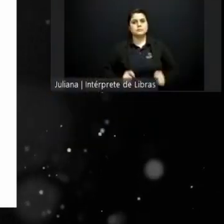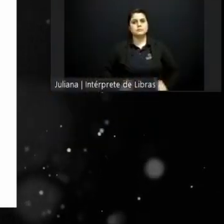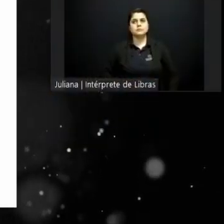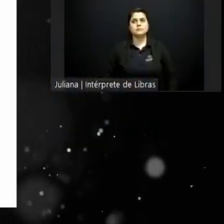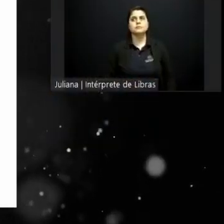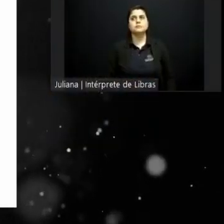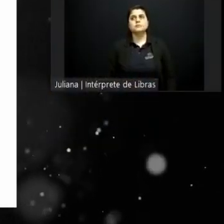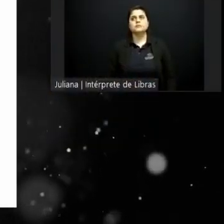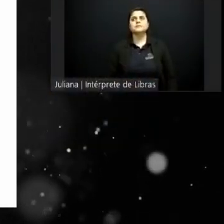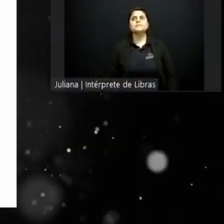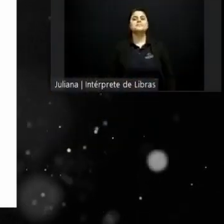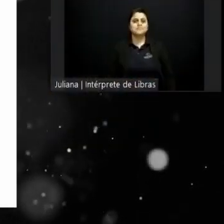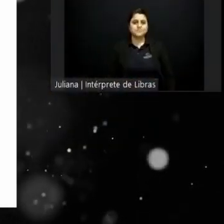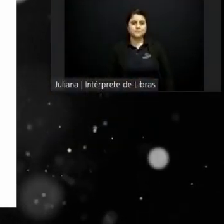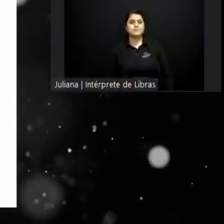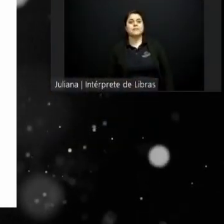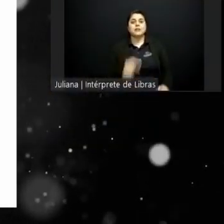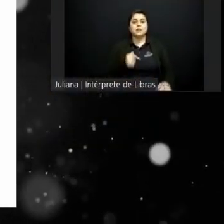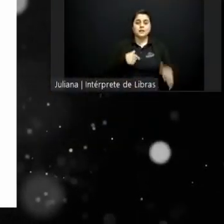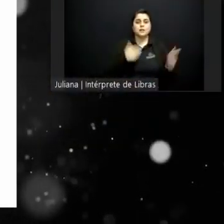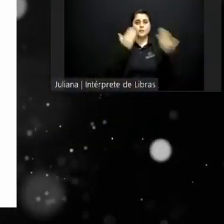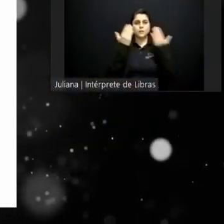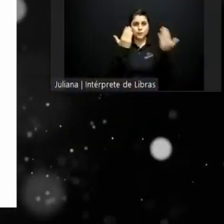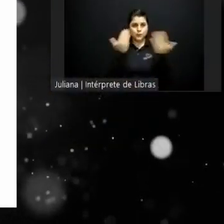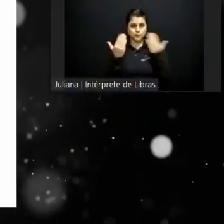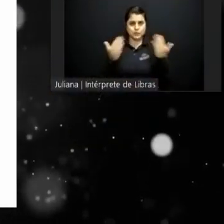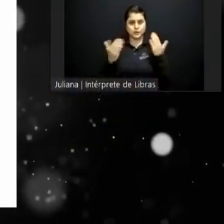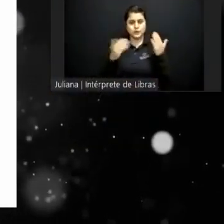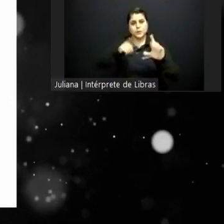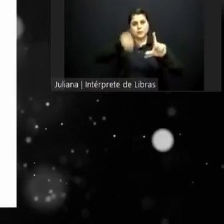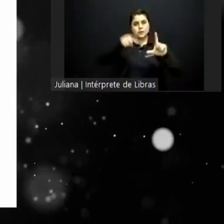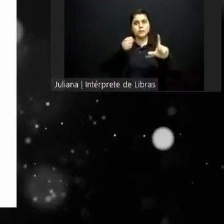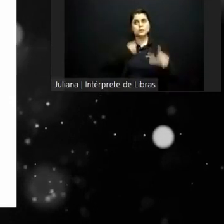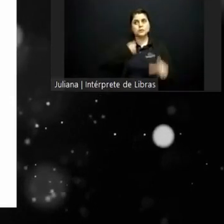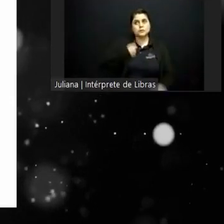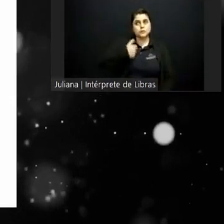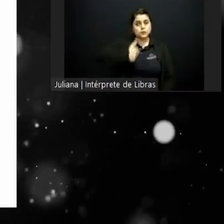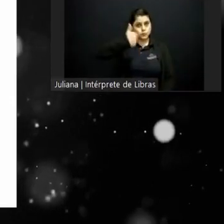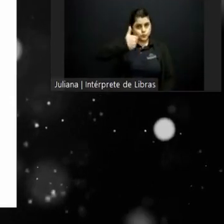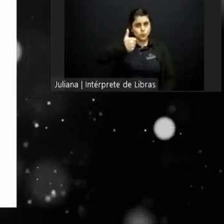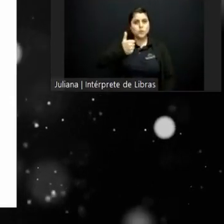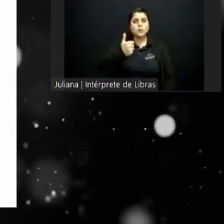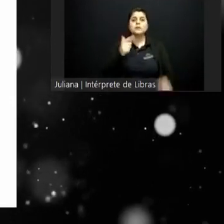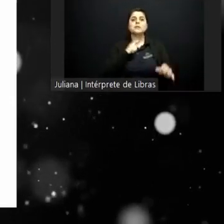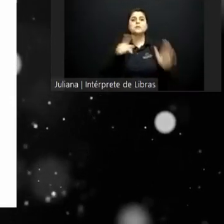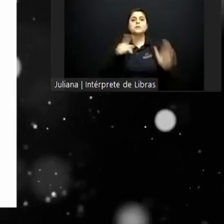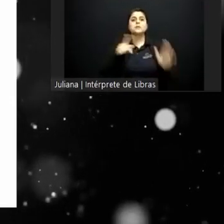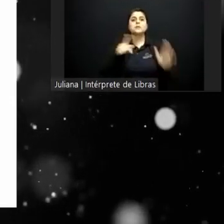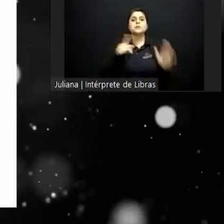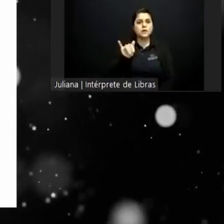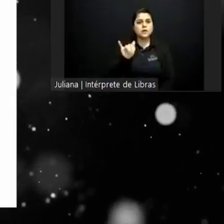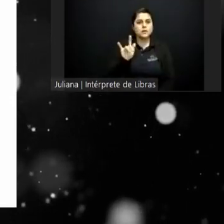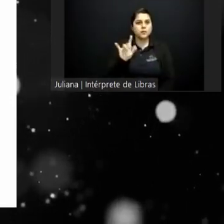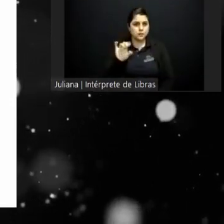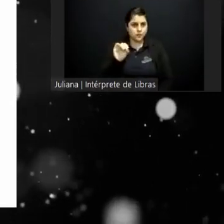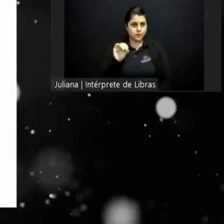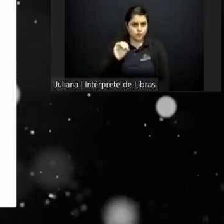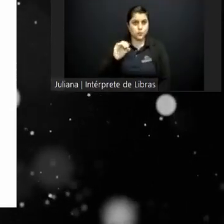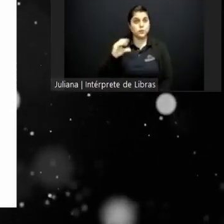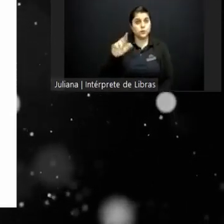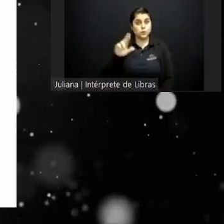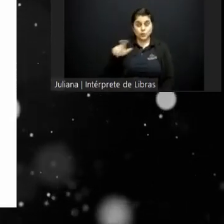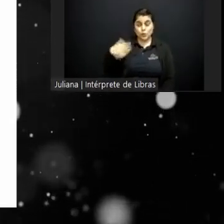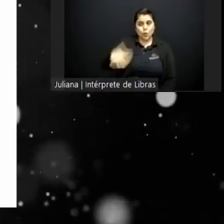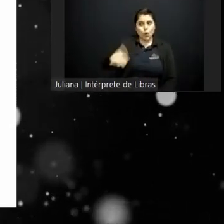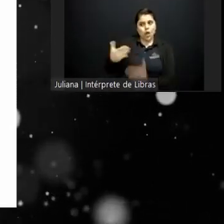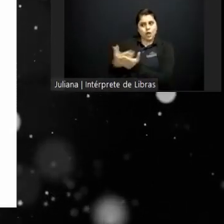comparação ao fator de impacto 1, por exemplo, do Cadernos de Saúde Pública da Fiocruz, né? Então, uma revista amplamente renomada